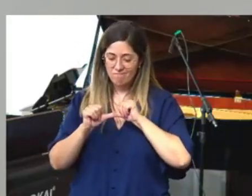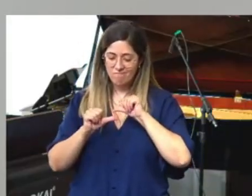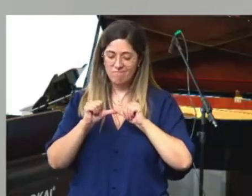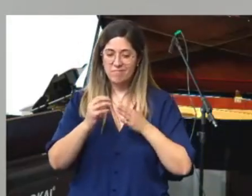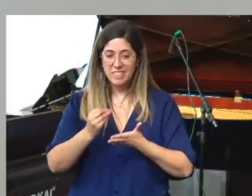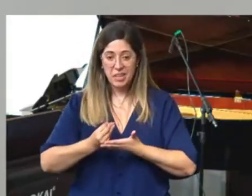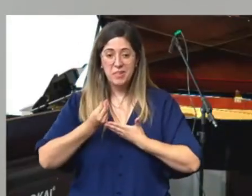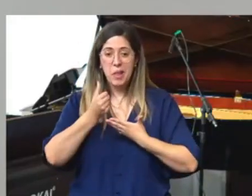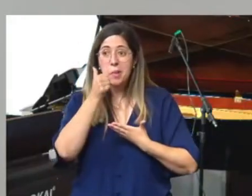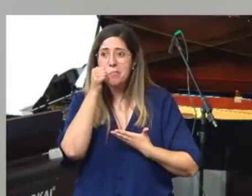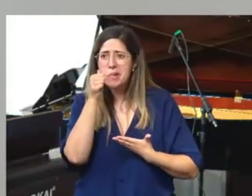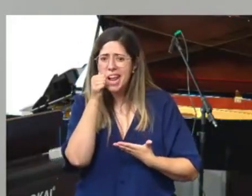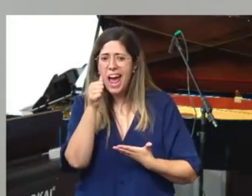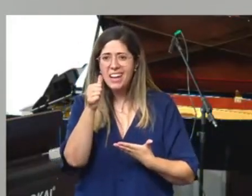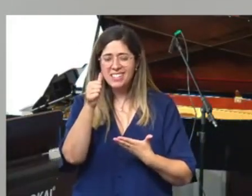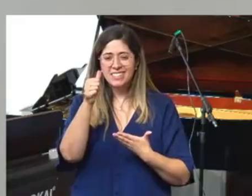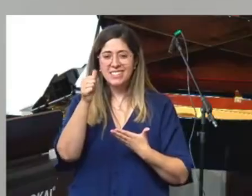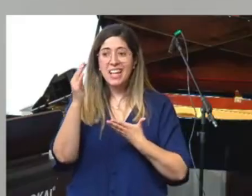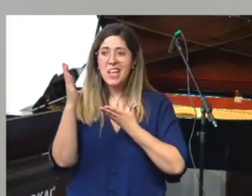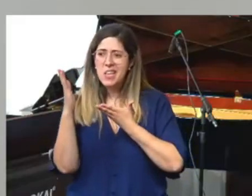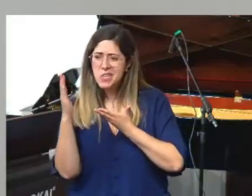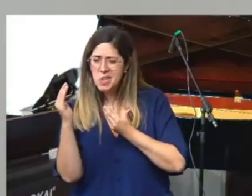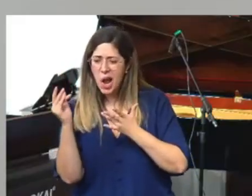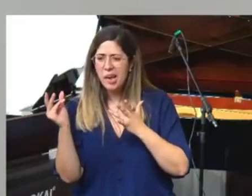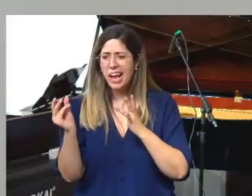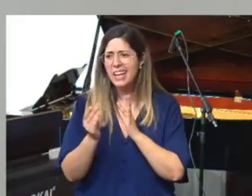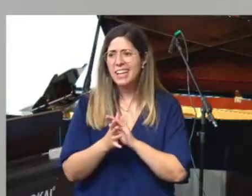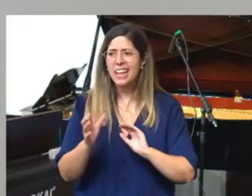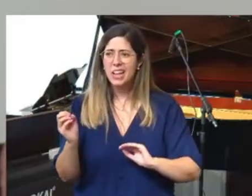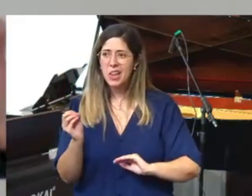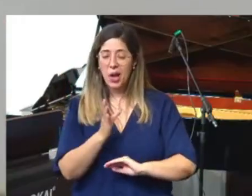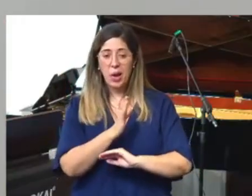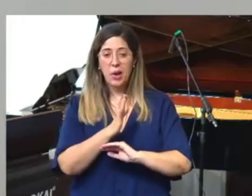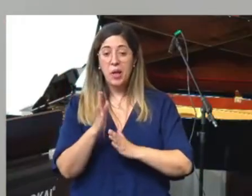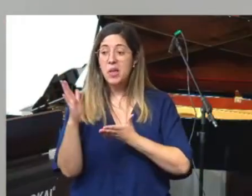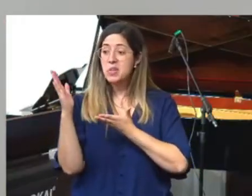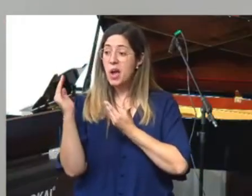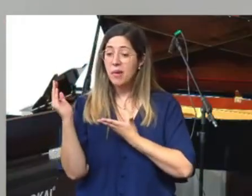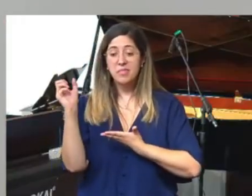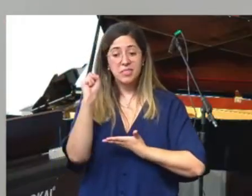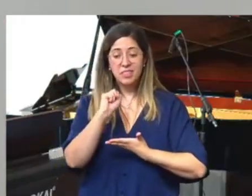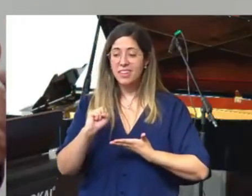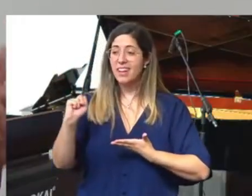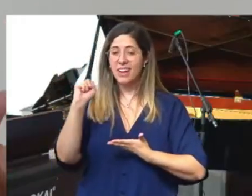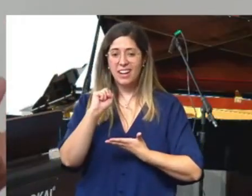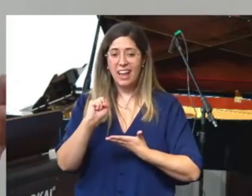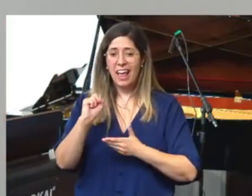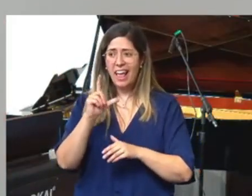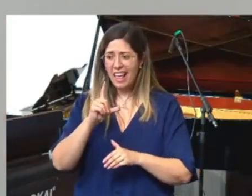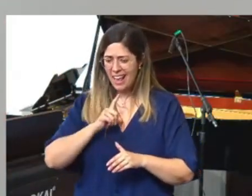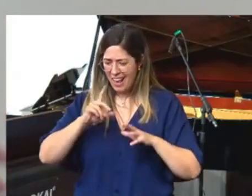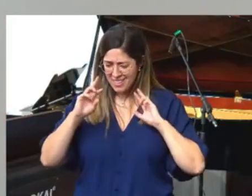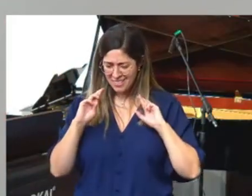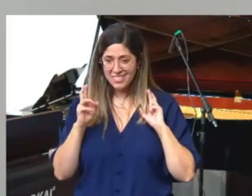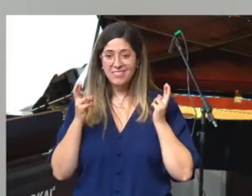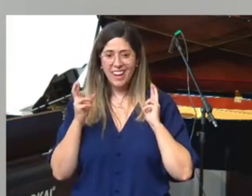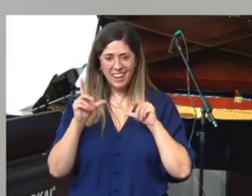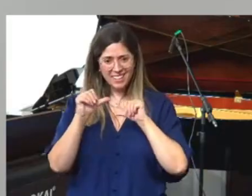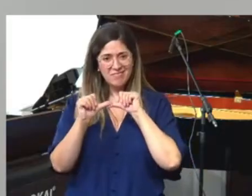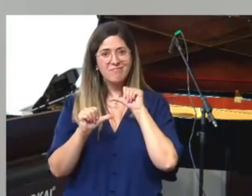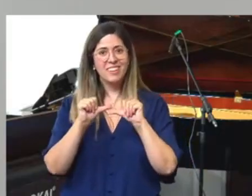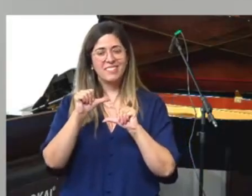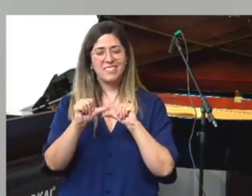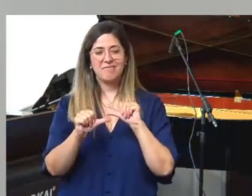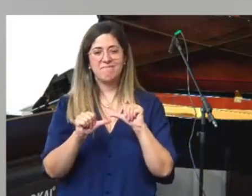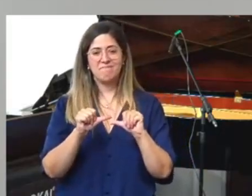vida. Mulheres, jovens recém-casadas, moças, há esperança de